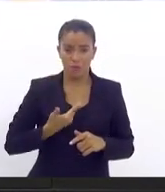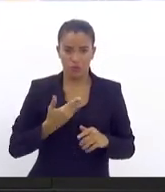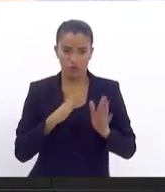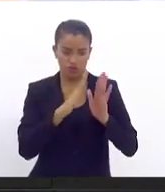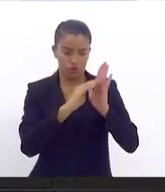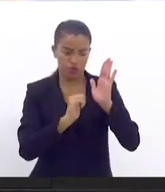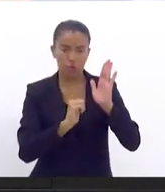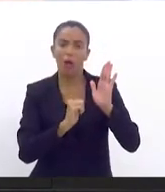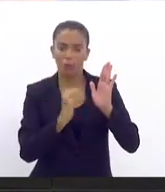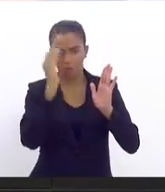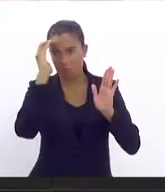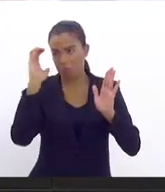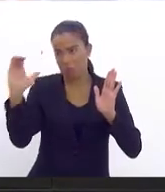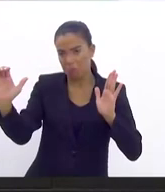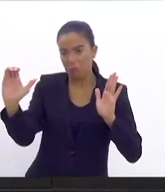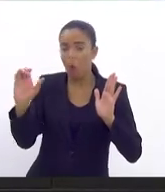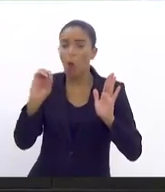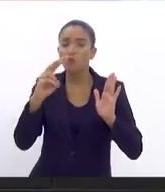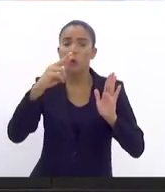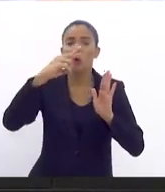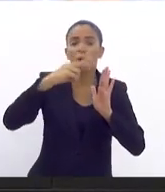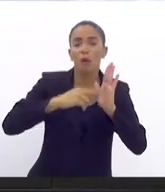não apenas